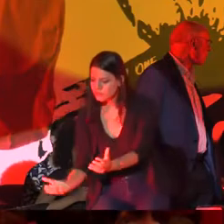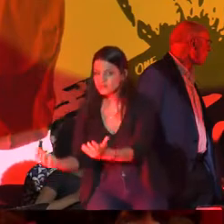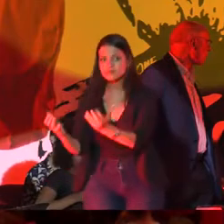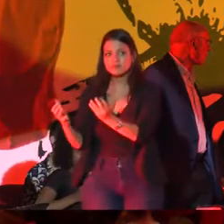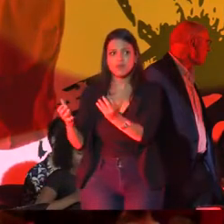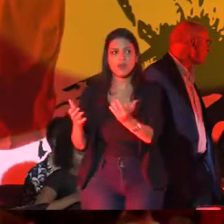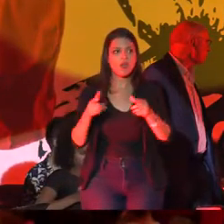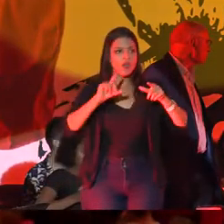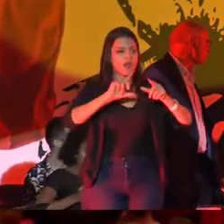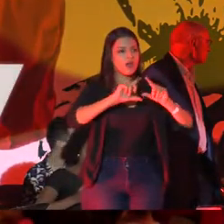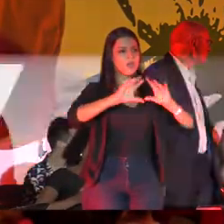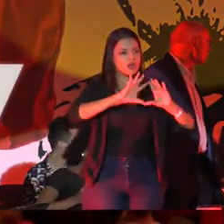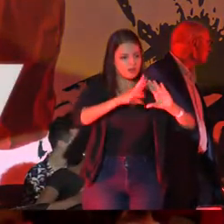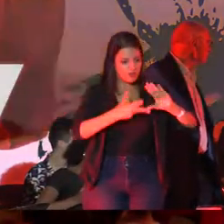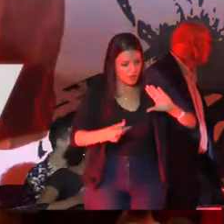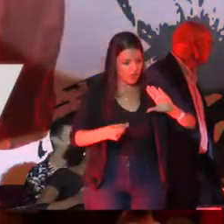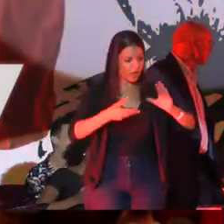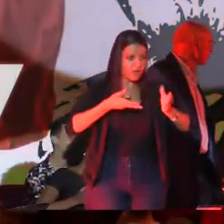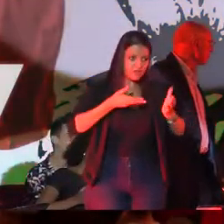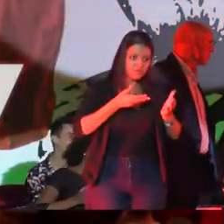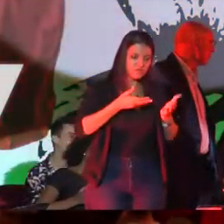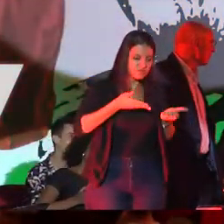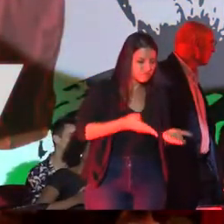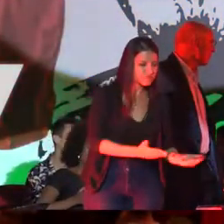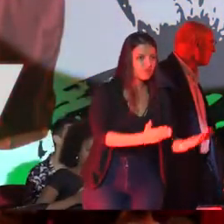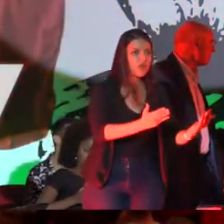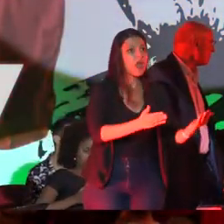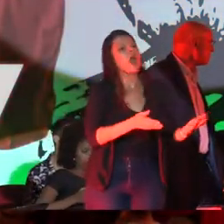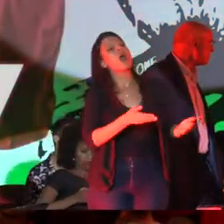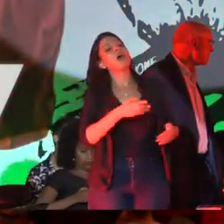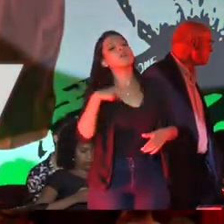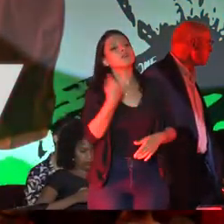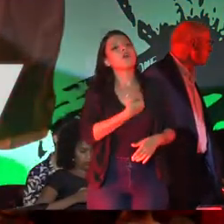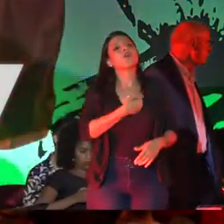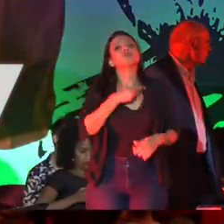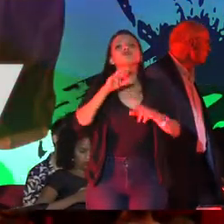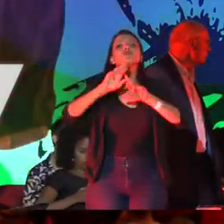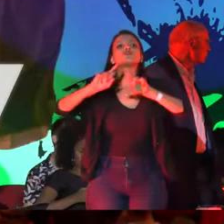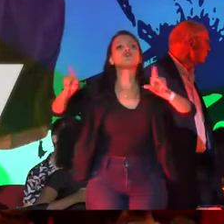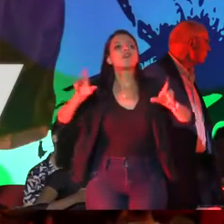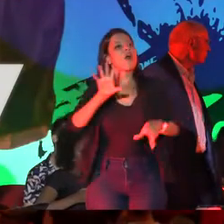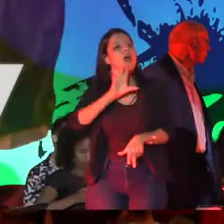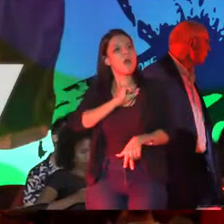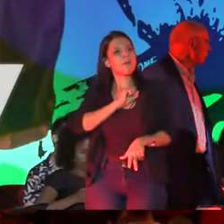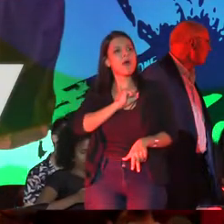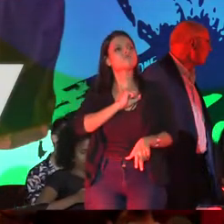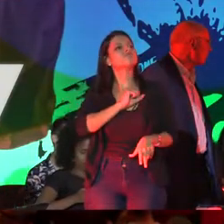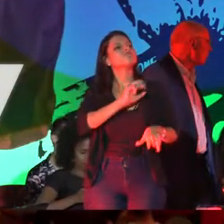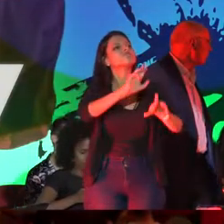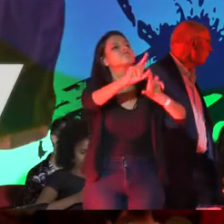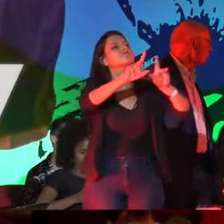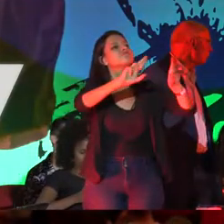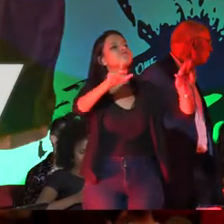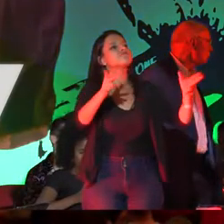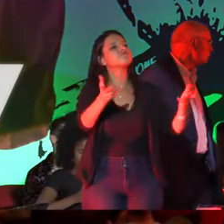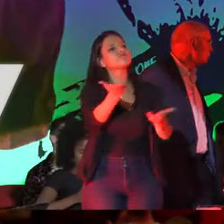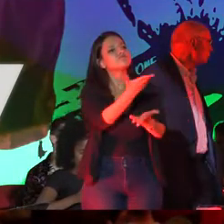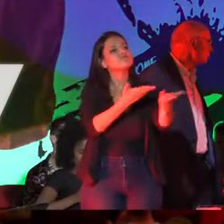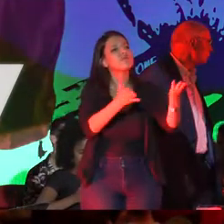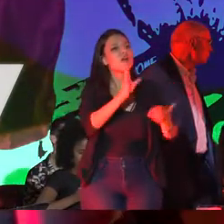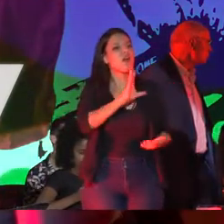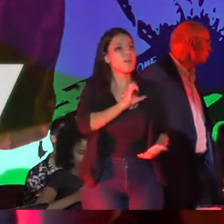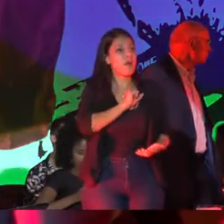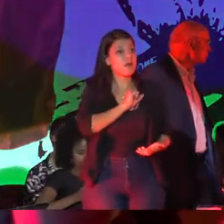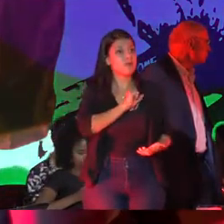Fomos, ao nascer, condenados a amar a diferença, a amar os diferentes. Viemos